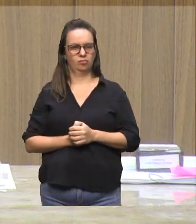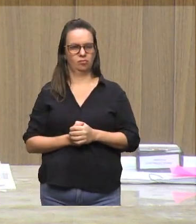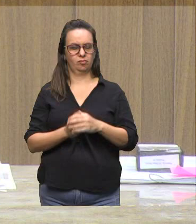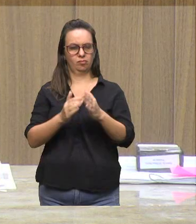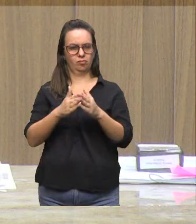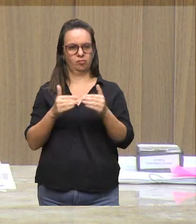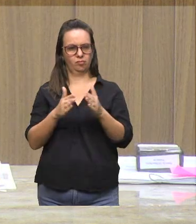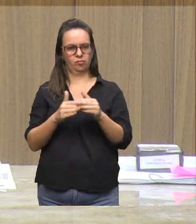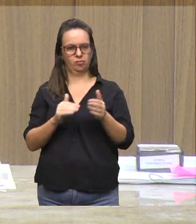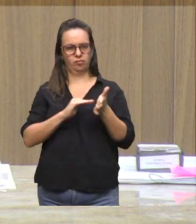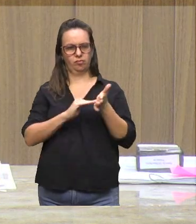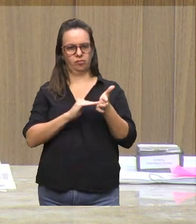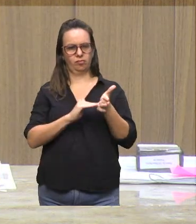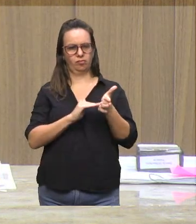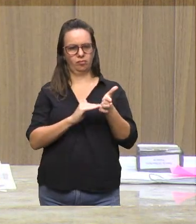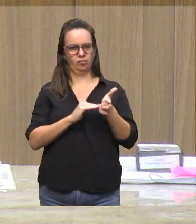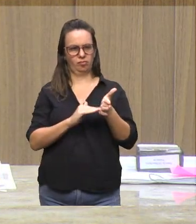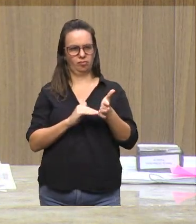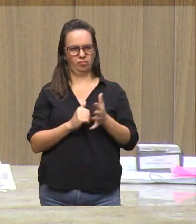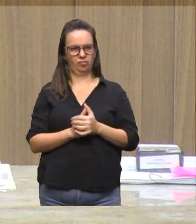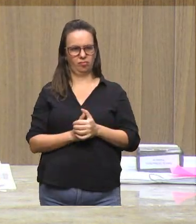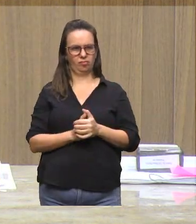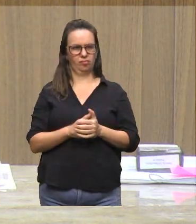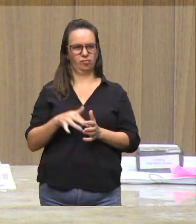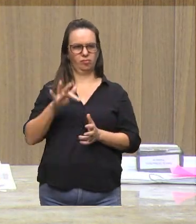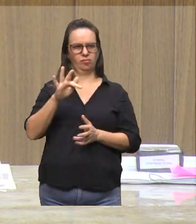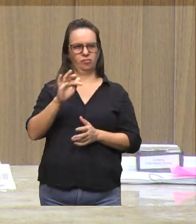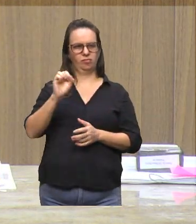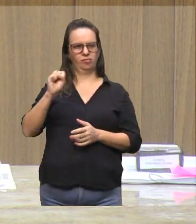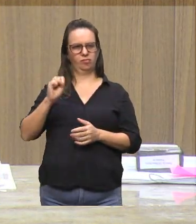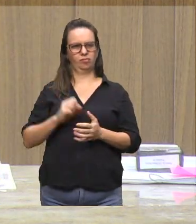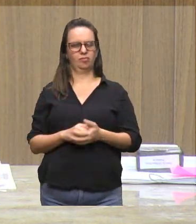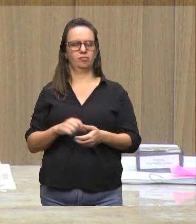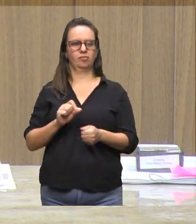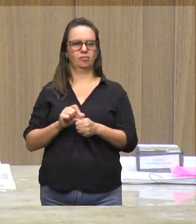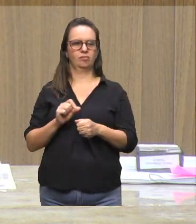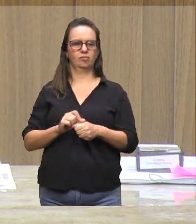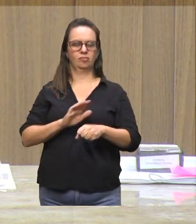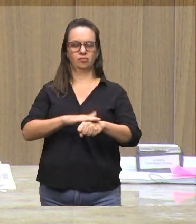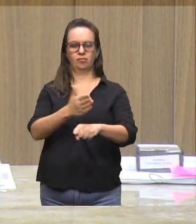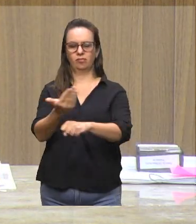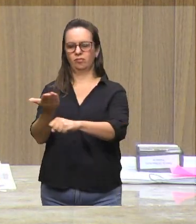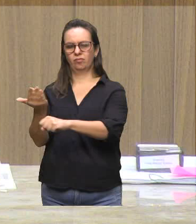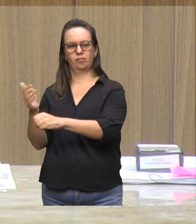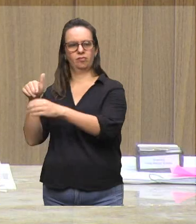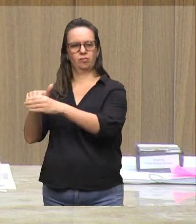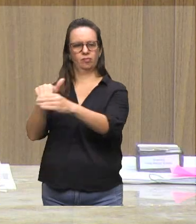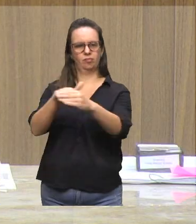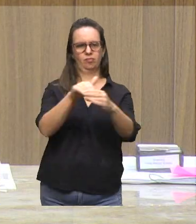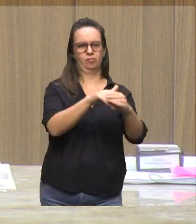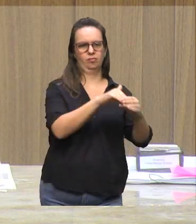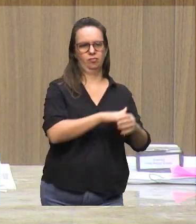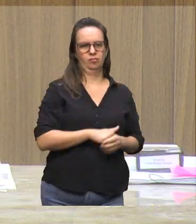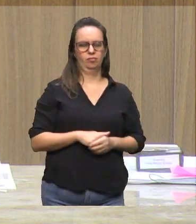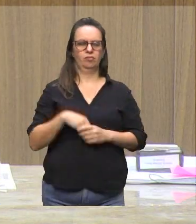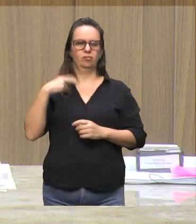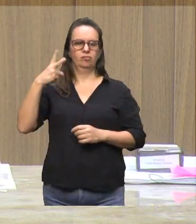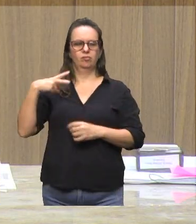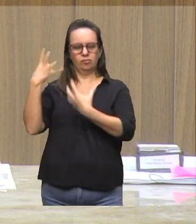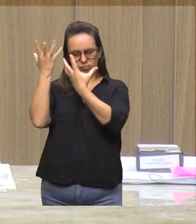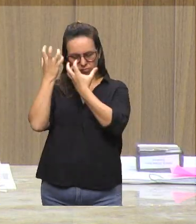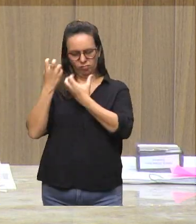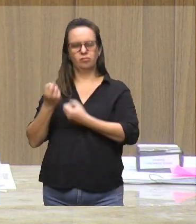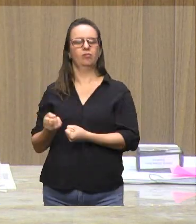Solicito ao primeiro secretário, vereador Fernando Cirque, que proceda à chamada de votação. Os vereadores que forem favoráveis